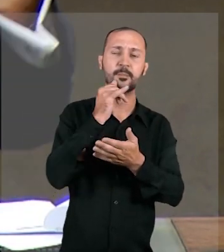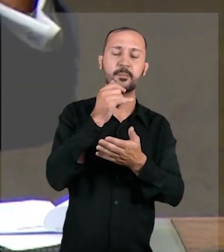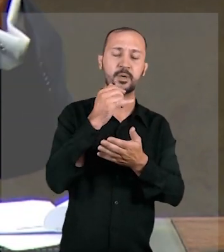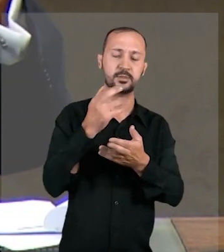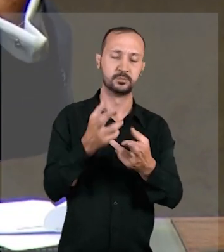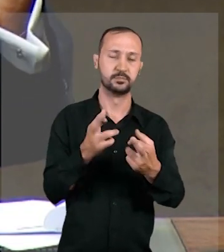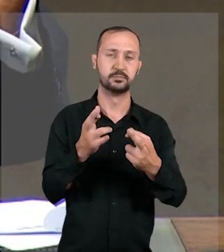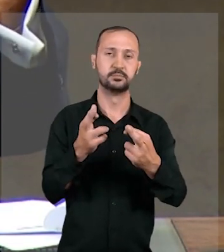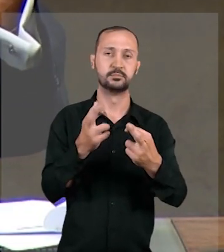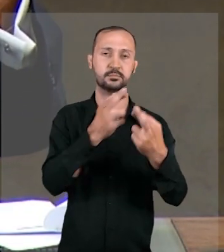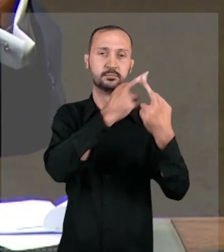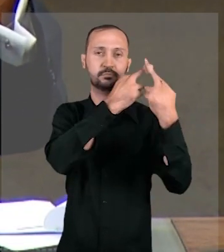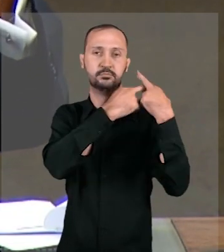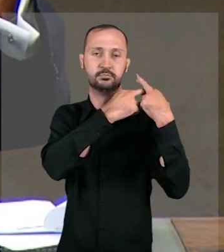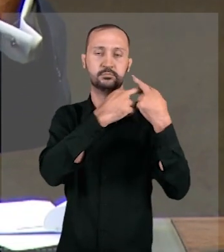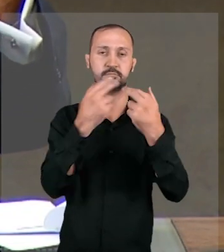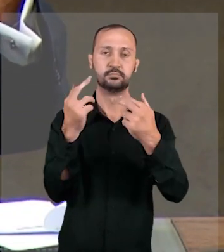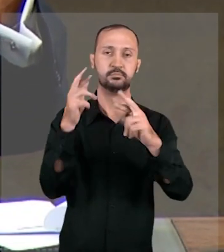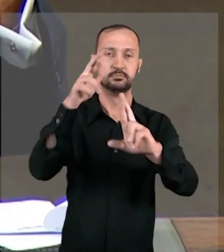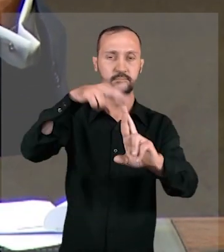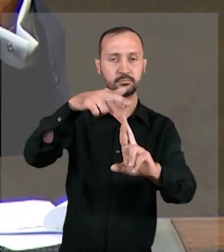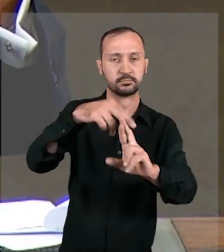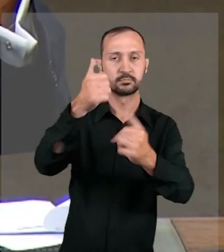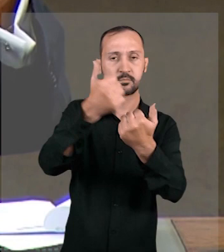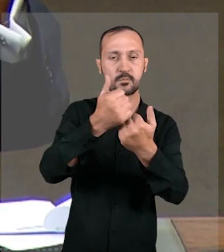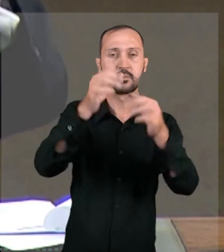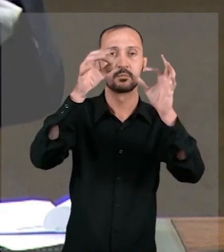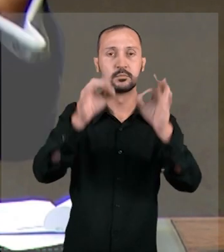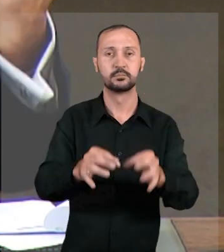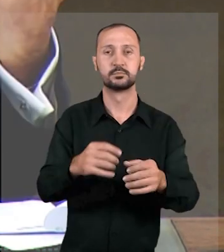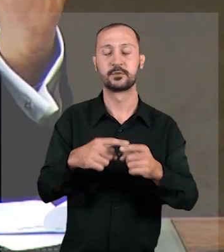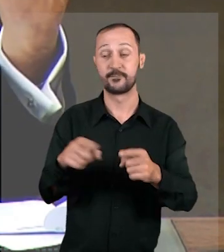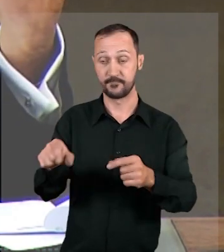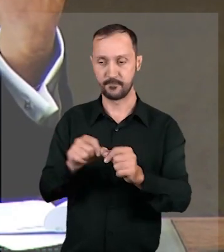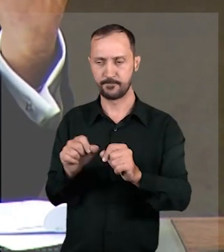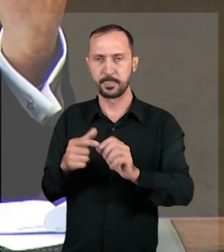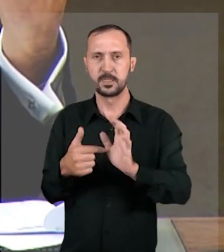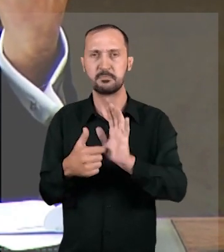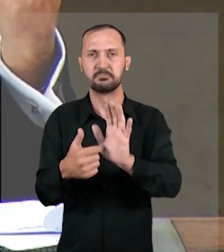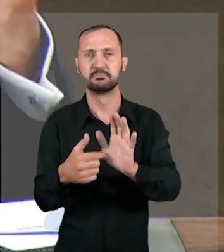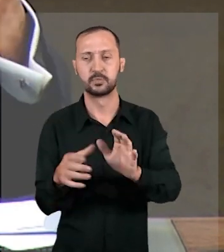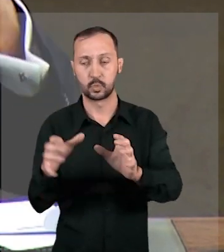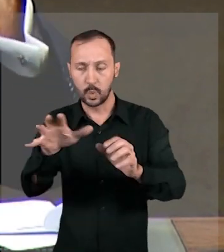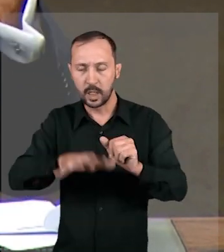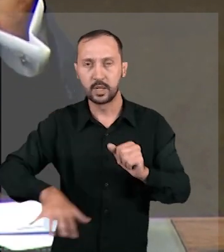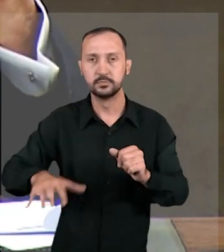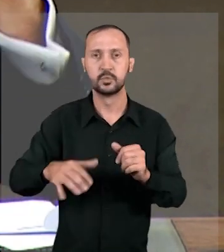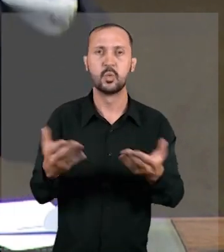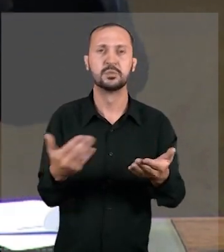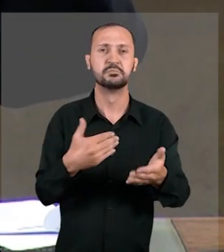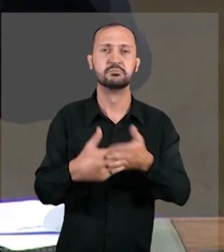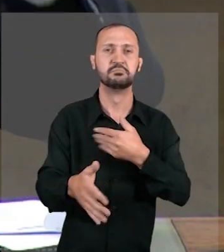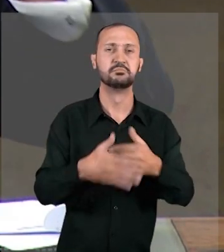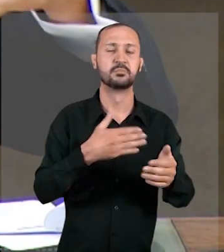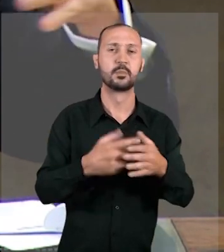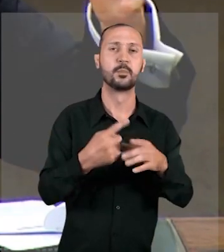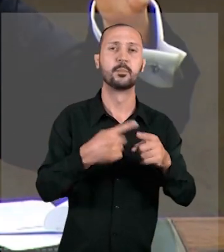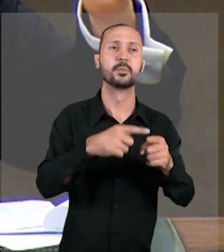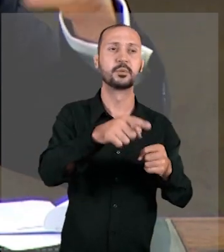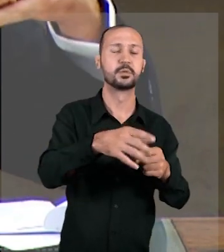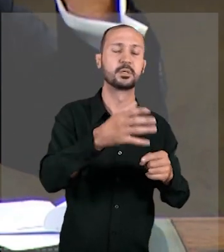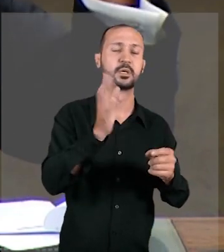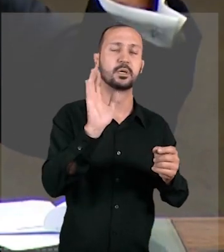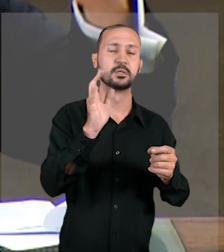uma representatividade adequada. Ele não vai querer fazer feio no seu distrito. Hoje, não importa o que ele faça, porque aquilo se